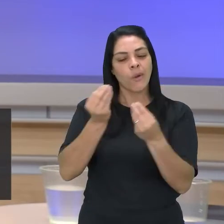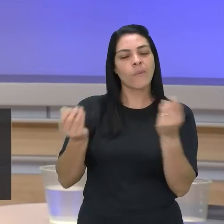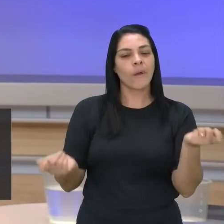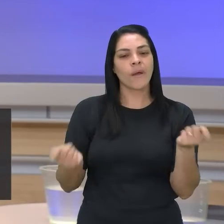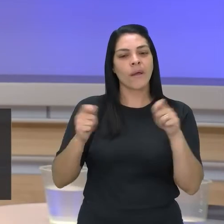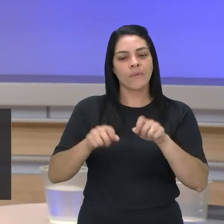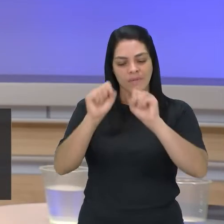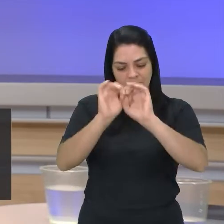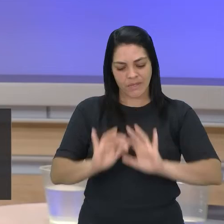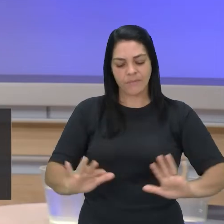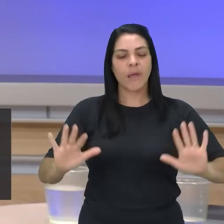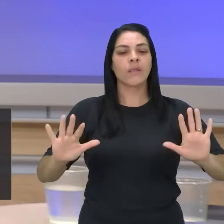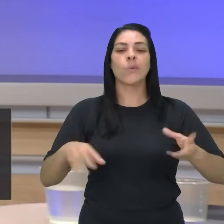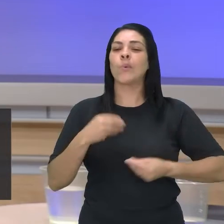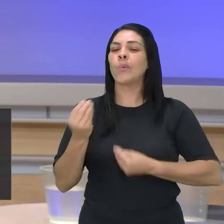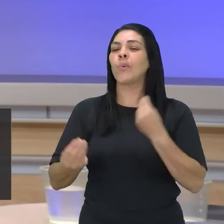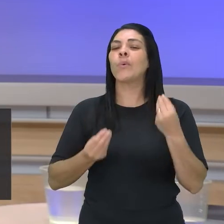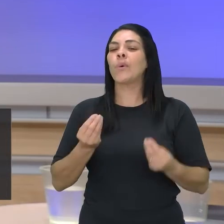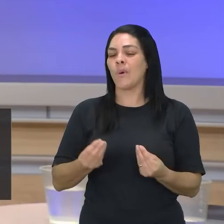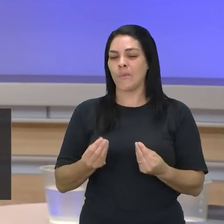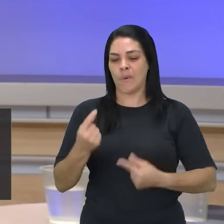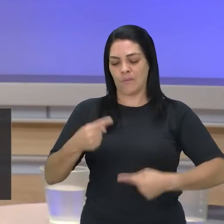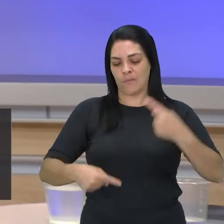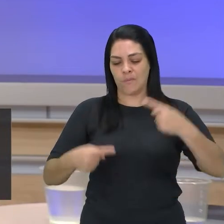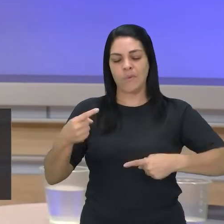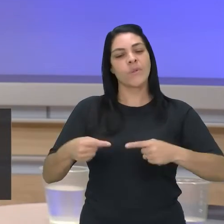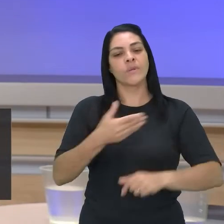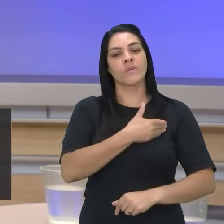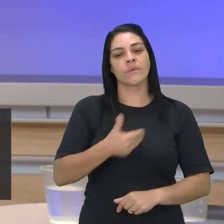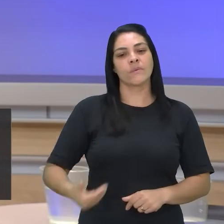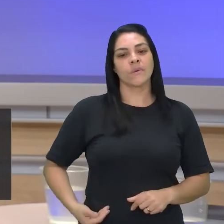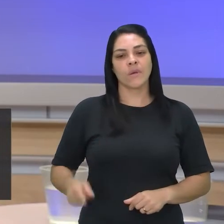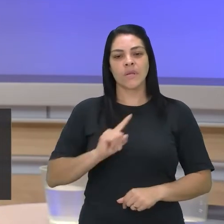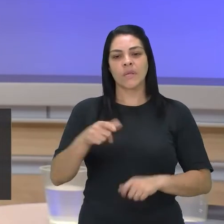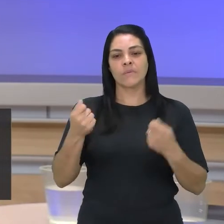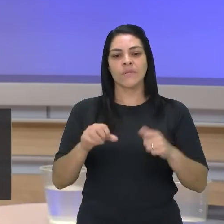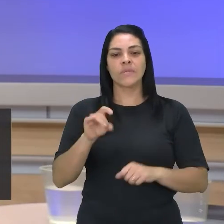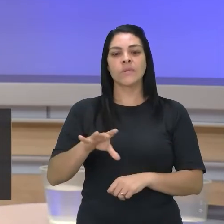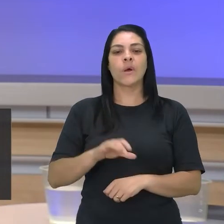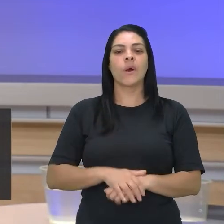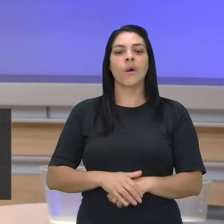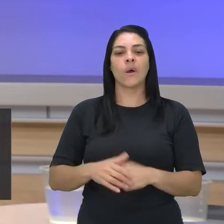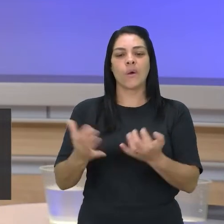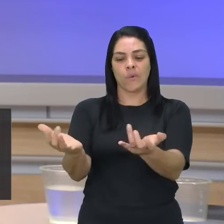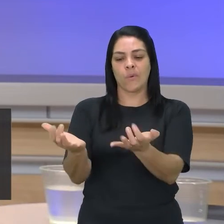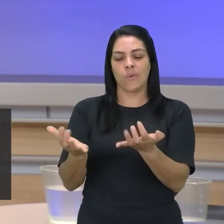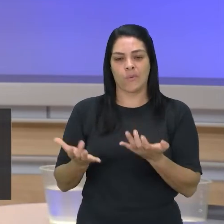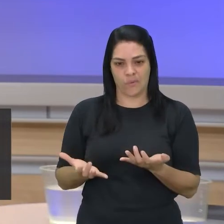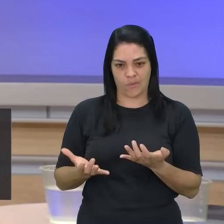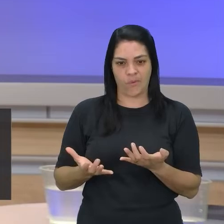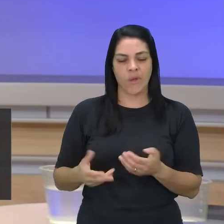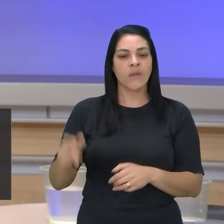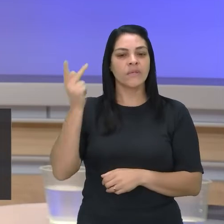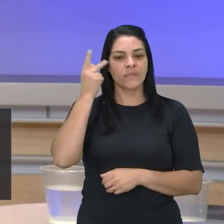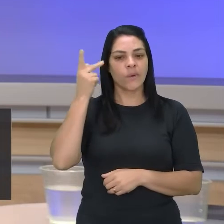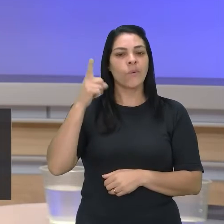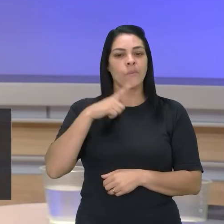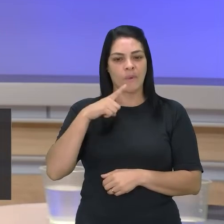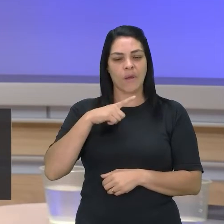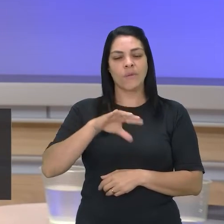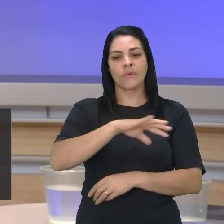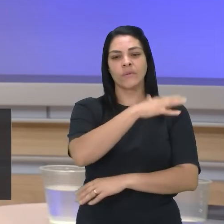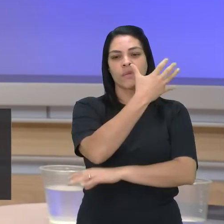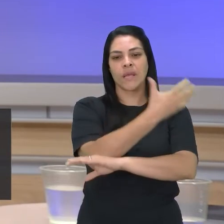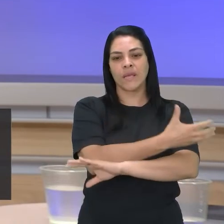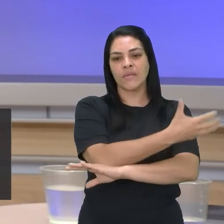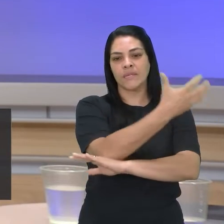ser ampliado, né? Virar política pública. Então, não precisa ser só Mata Atlântica. São Paulo tem Cerrado, por exemplo, né? Às vezes pode